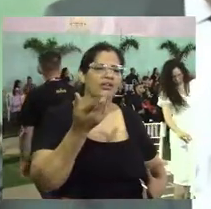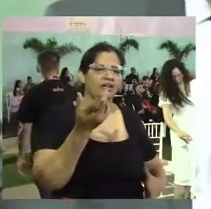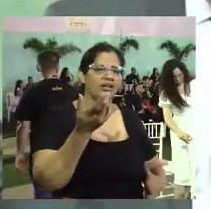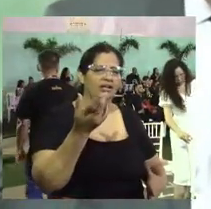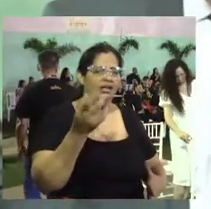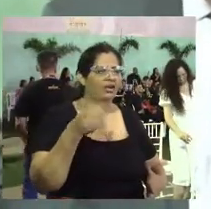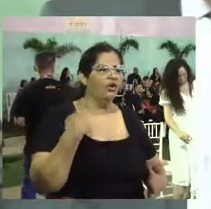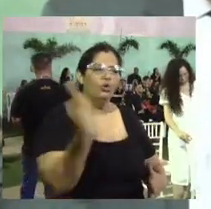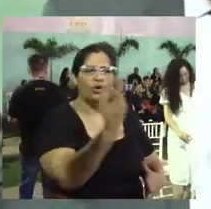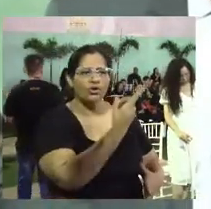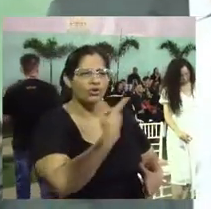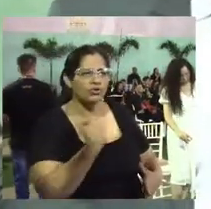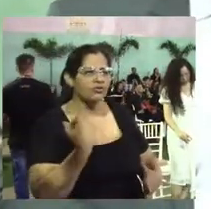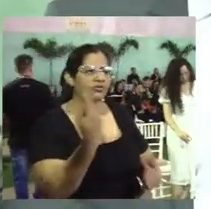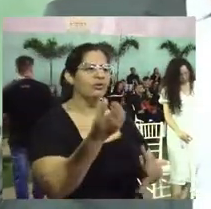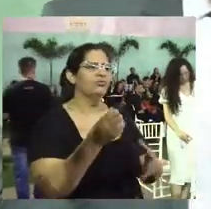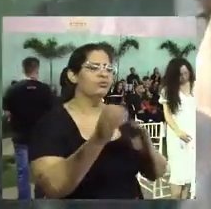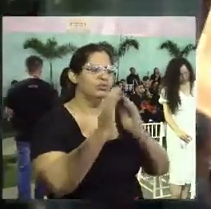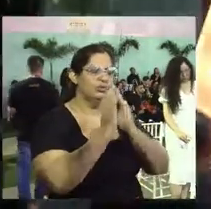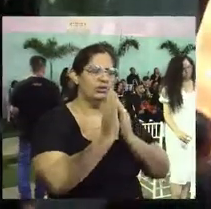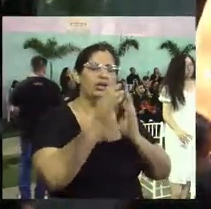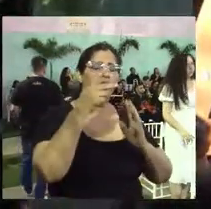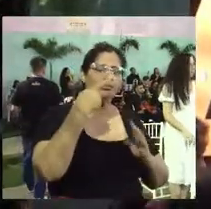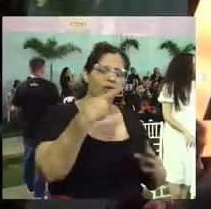o seu nome vai orar por você